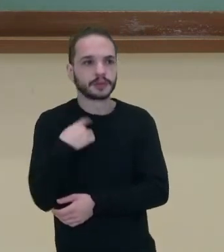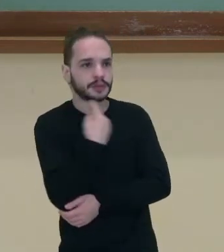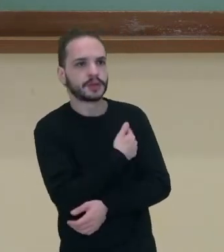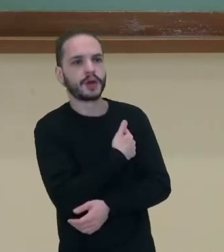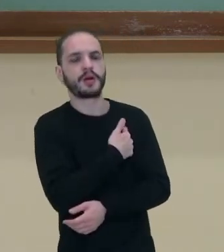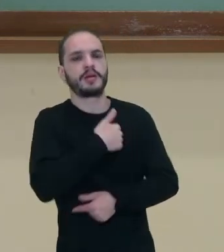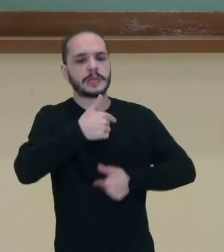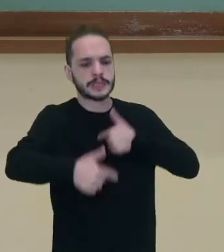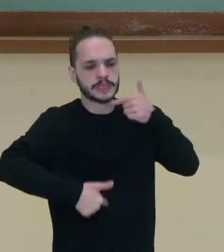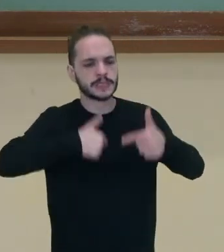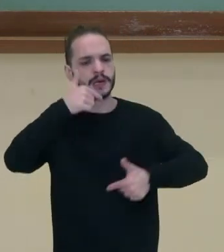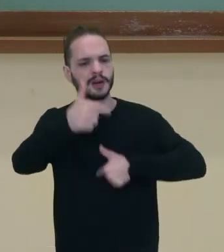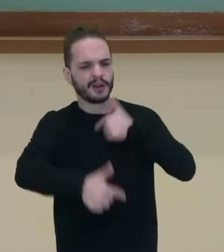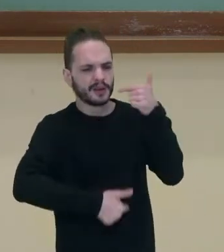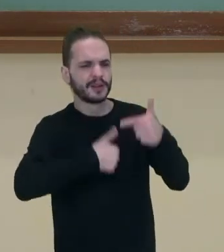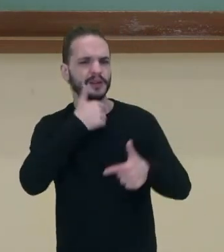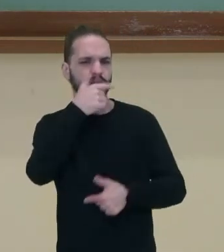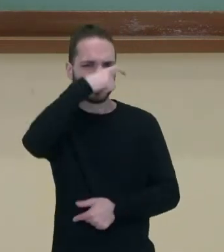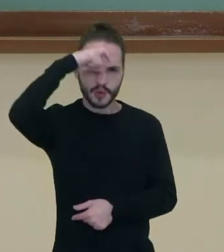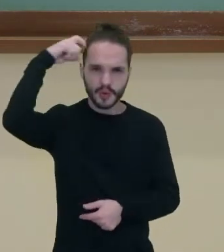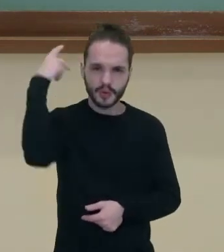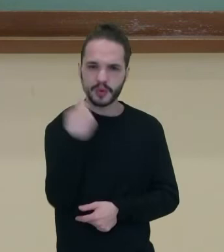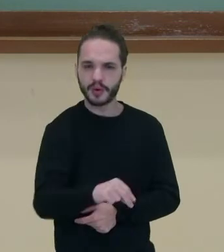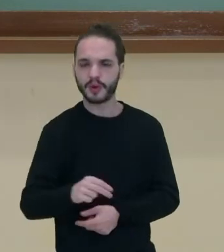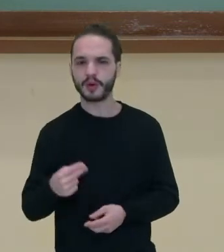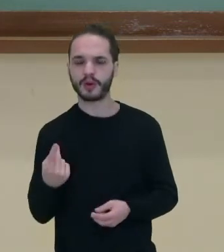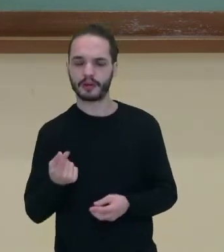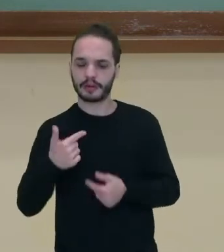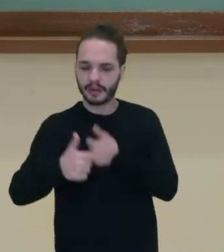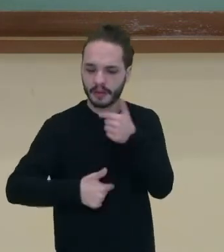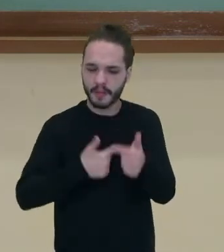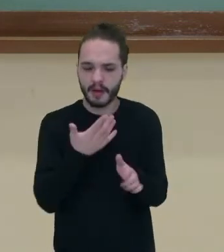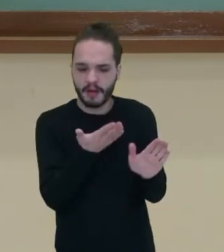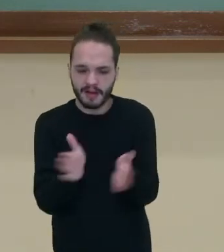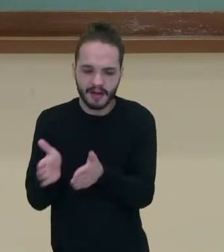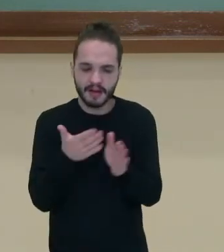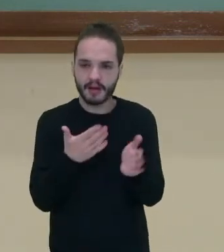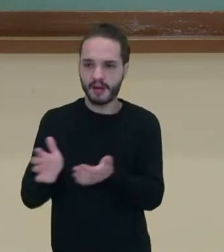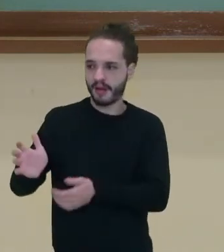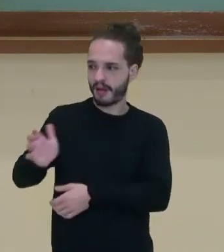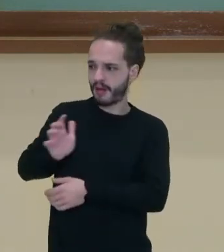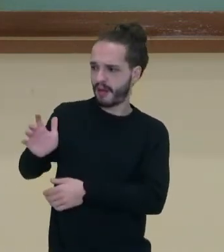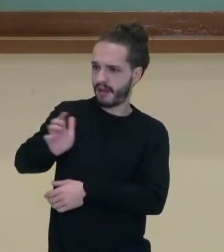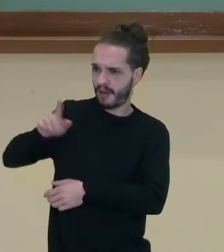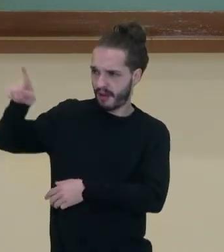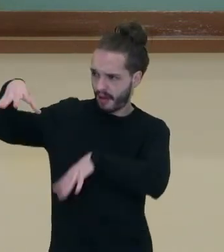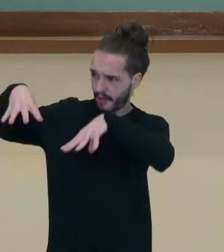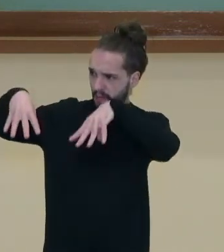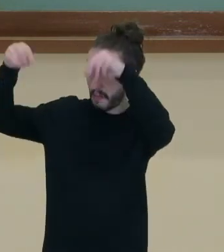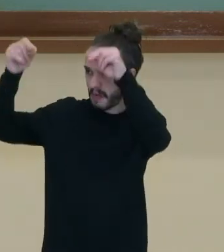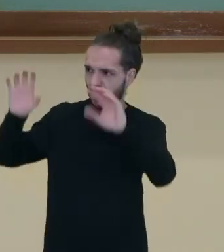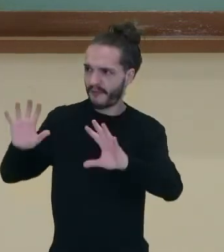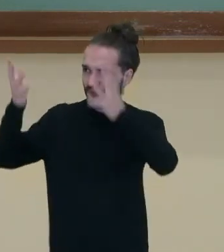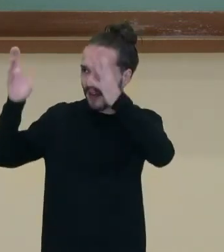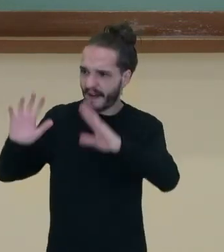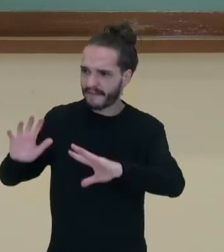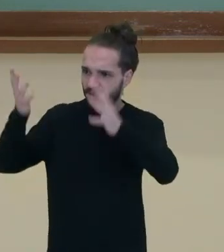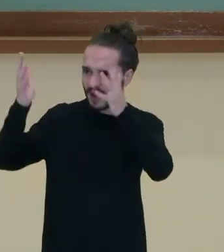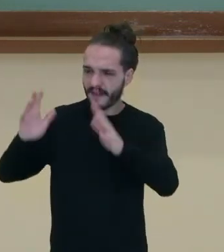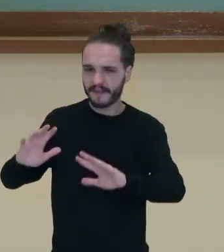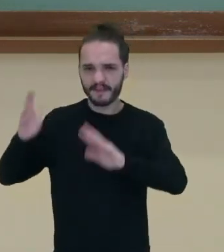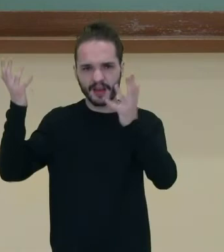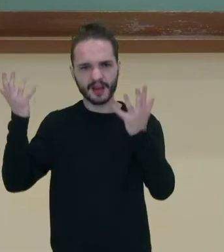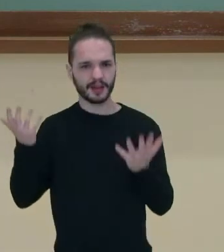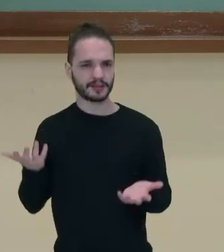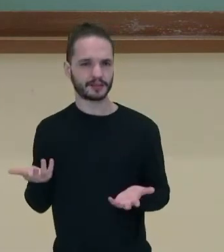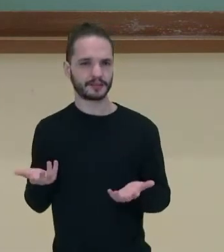tem que ficar aqui trabalhando, suando, né, produzindo, os nobres estão lá no Palácio de Versalhes festando, né?